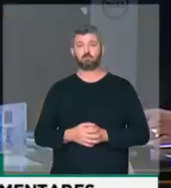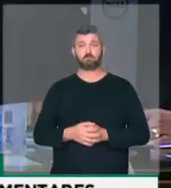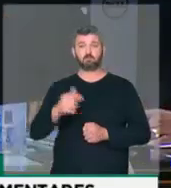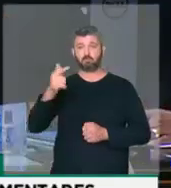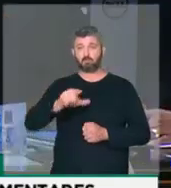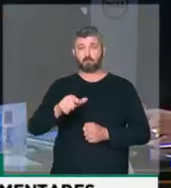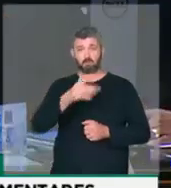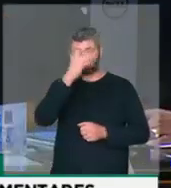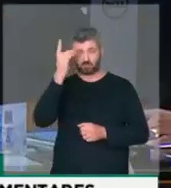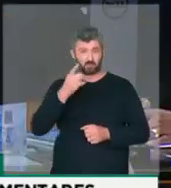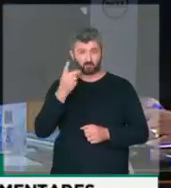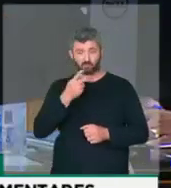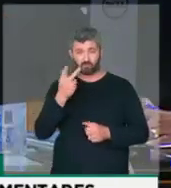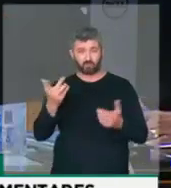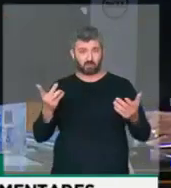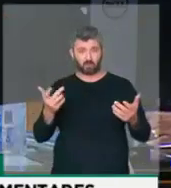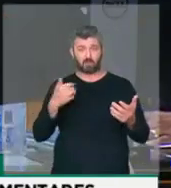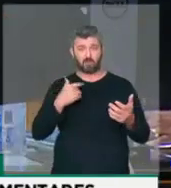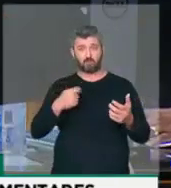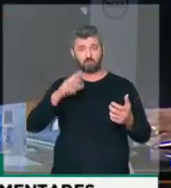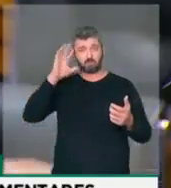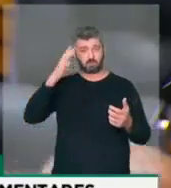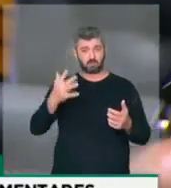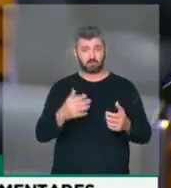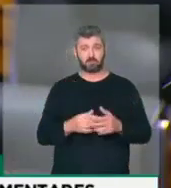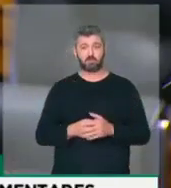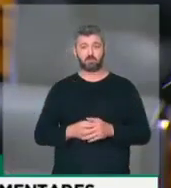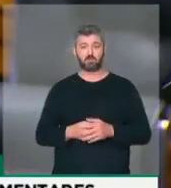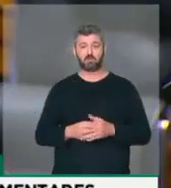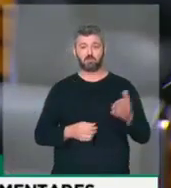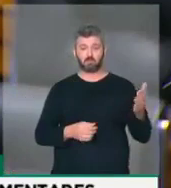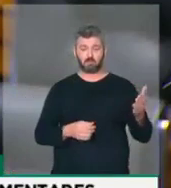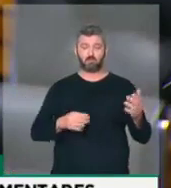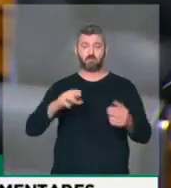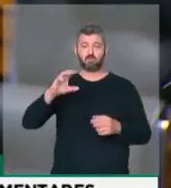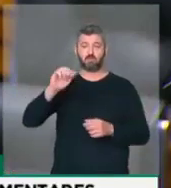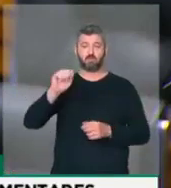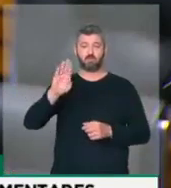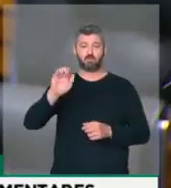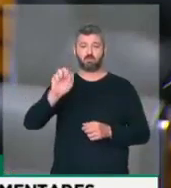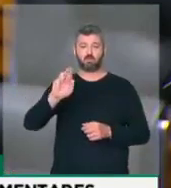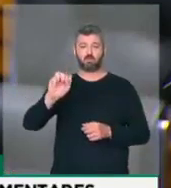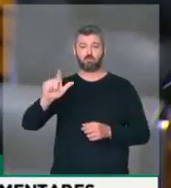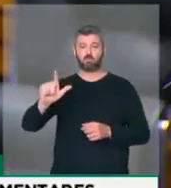fazer o encaminhamento? Deputado Danilo Cabral, com a palavra.